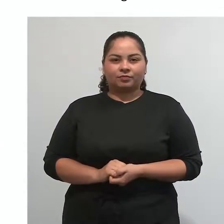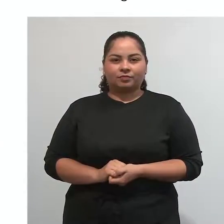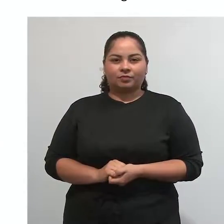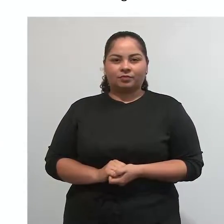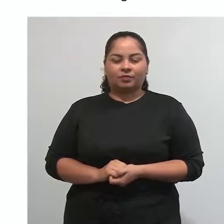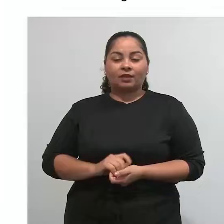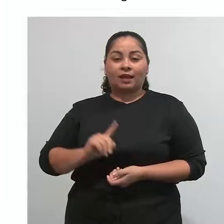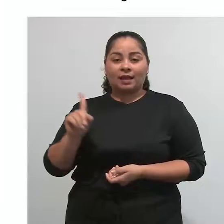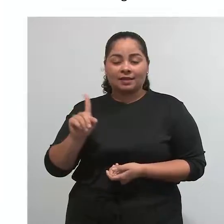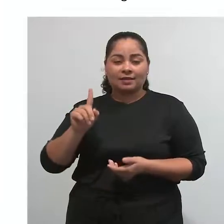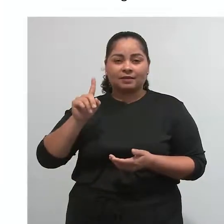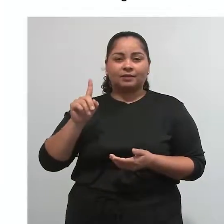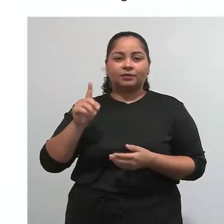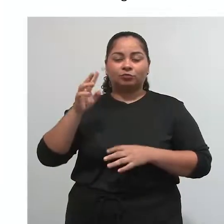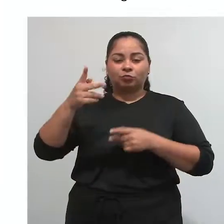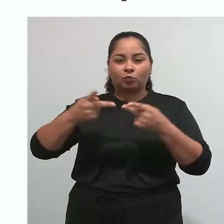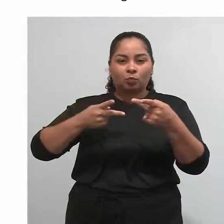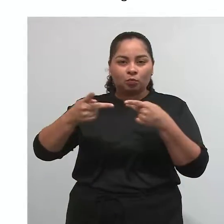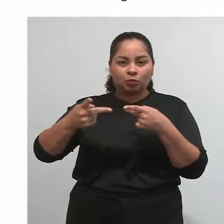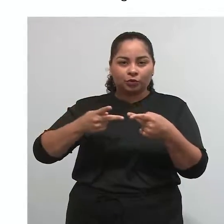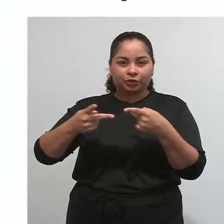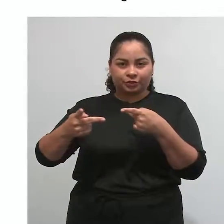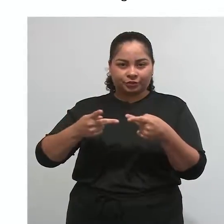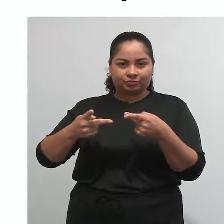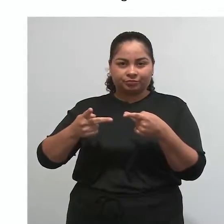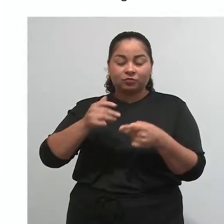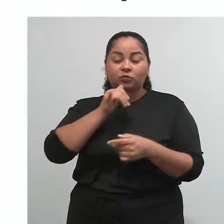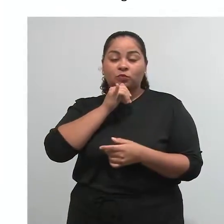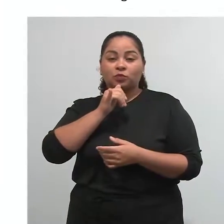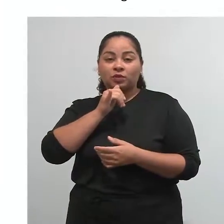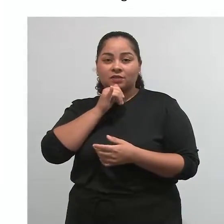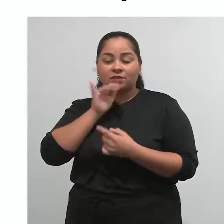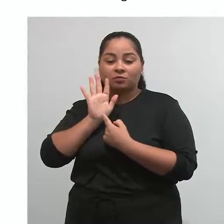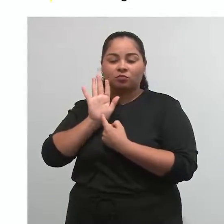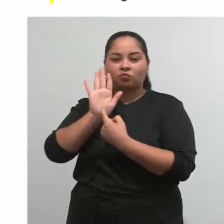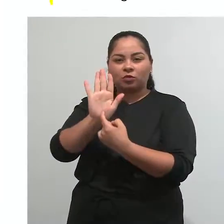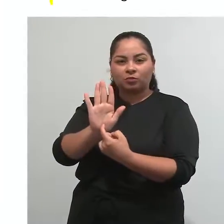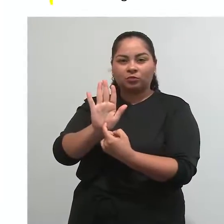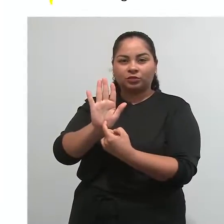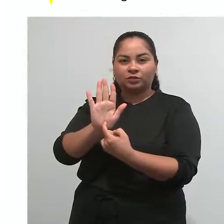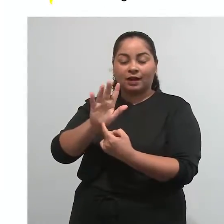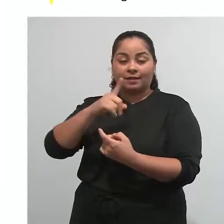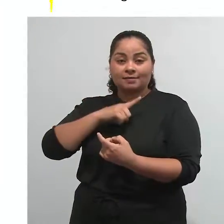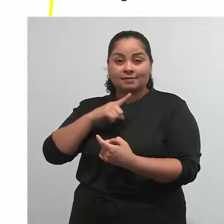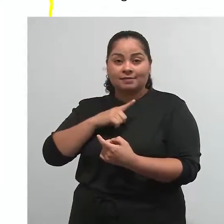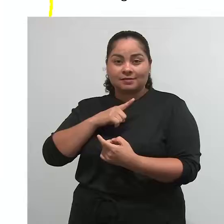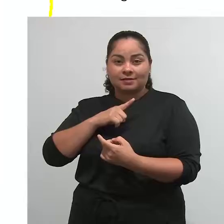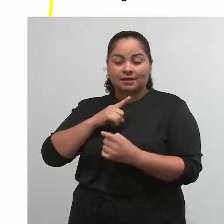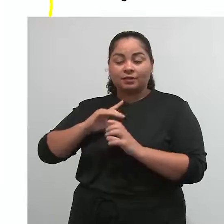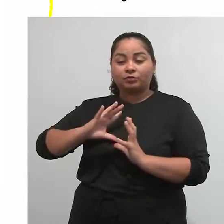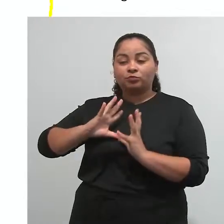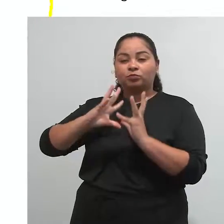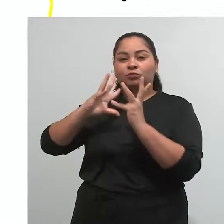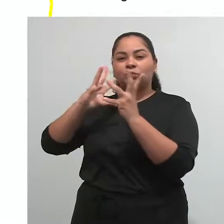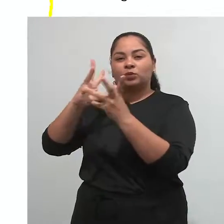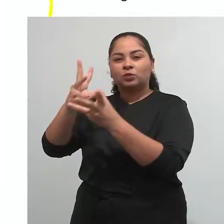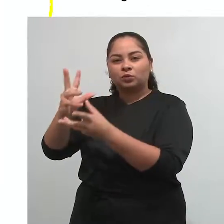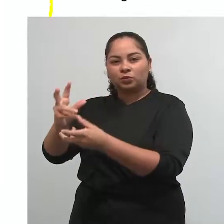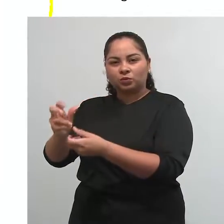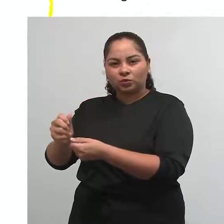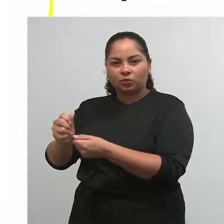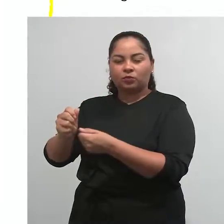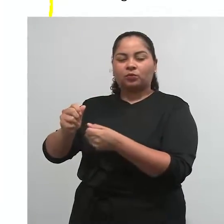leitura mala viajante. Então, esse é um projeto de leitura e esse projeto aqui, ele